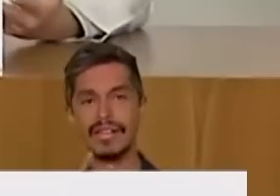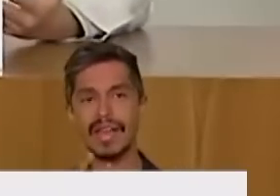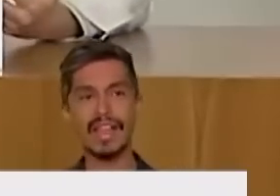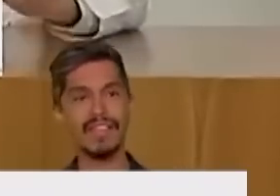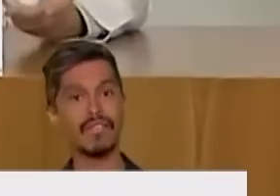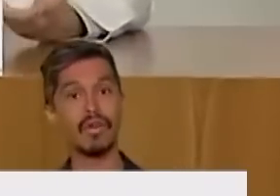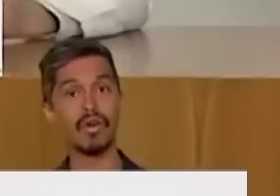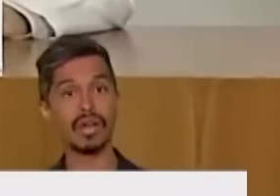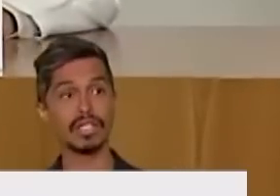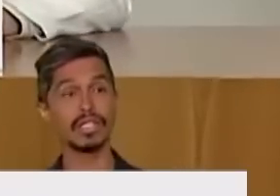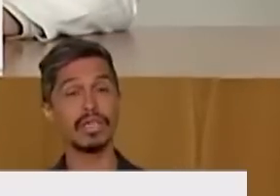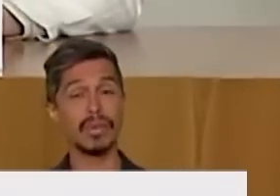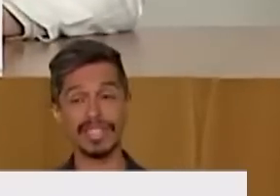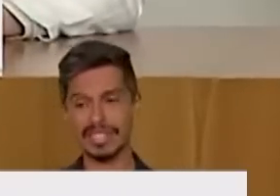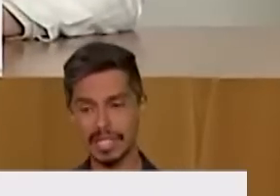bem a rejeição.